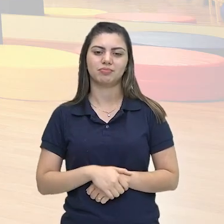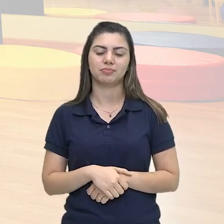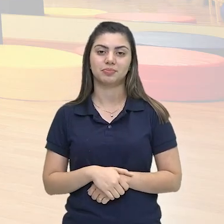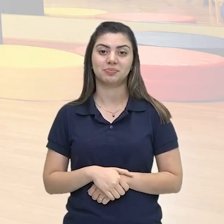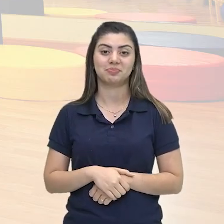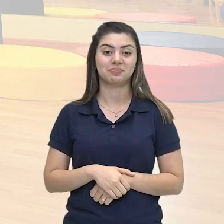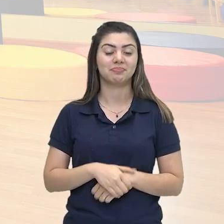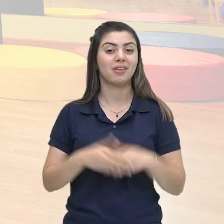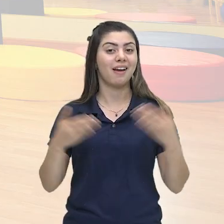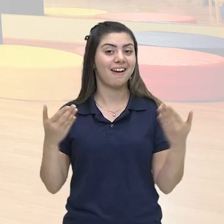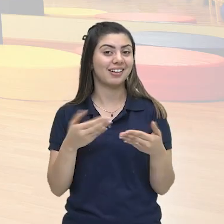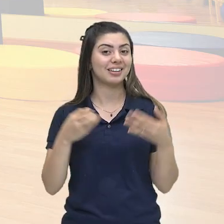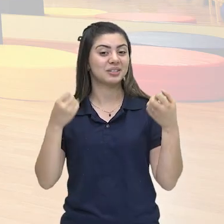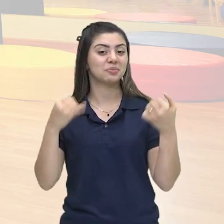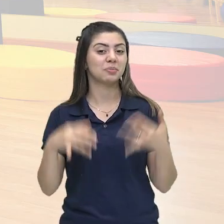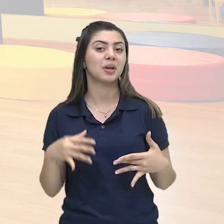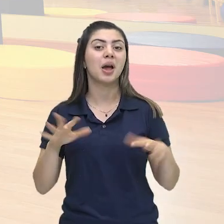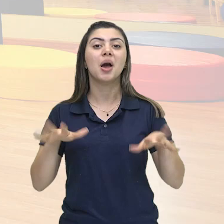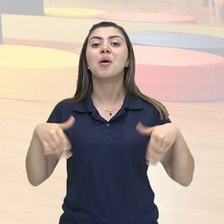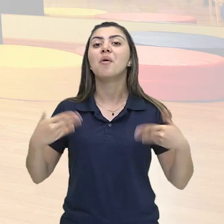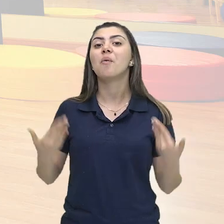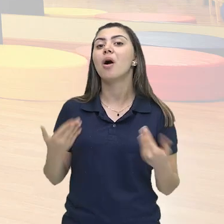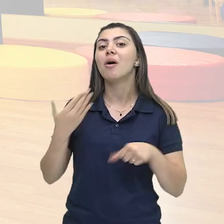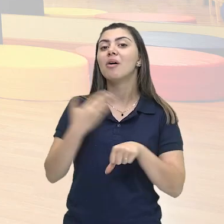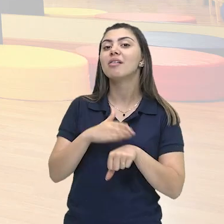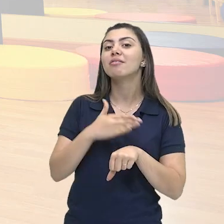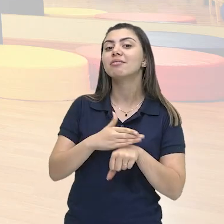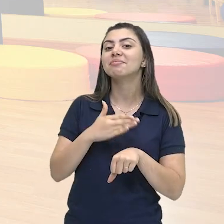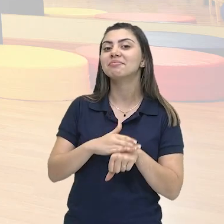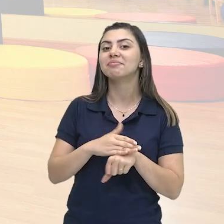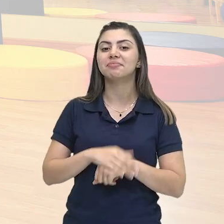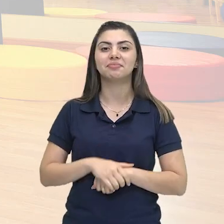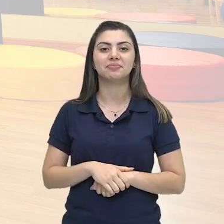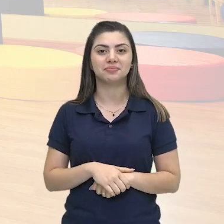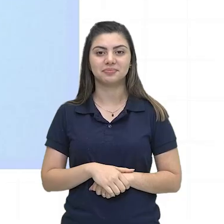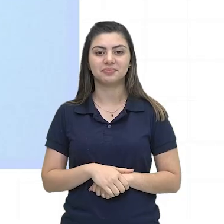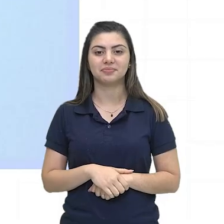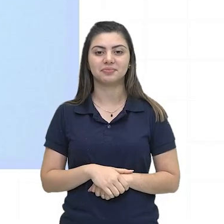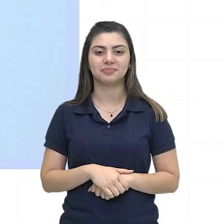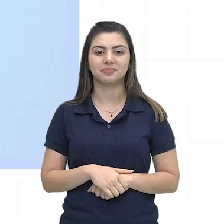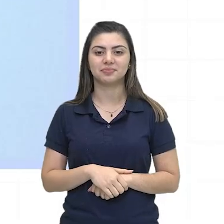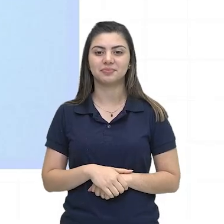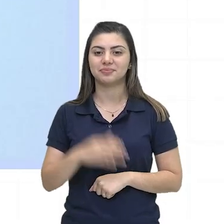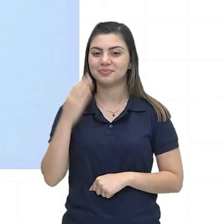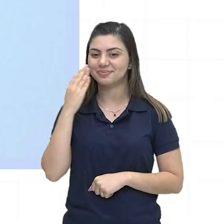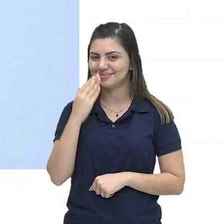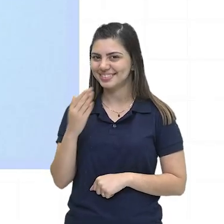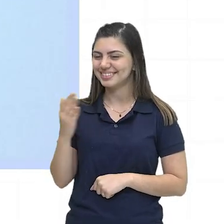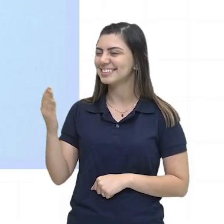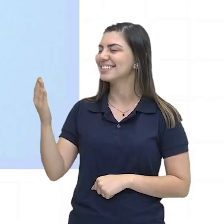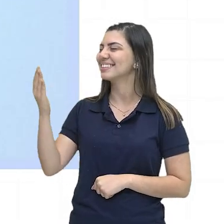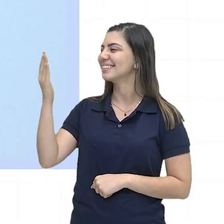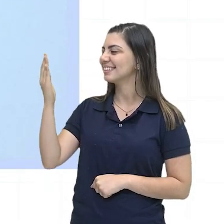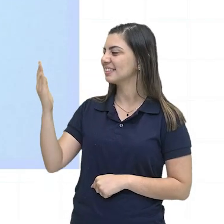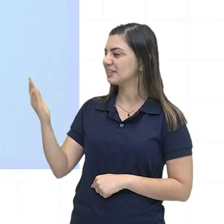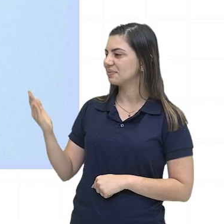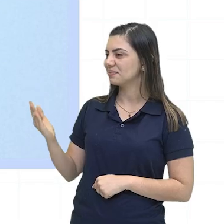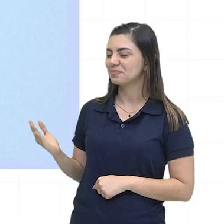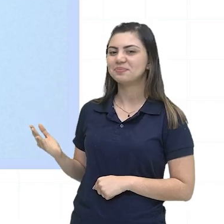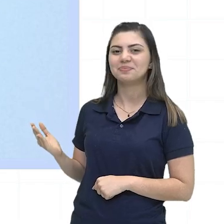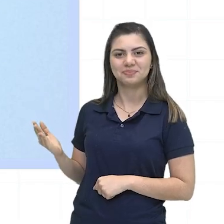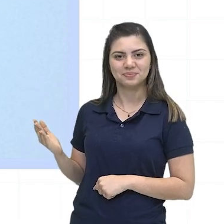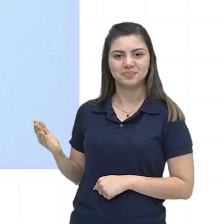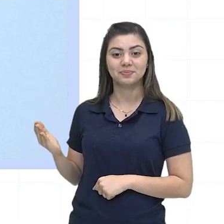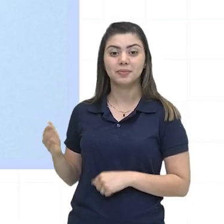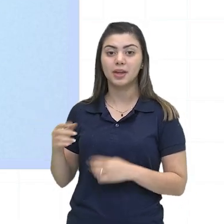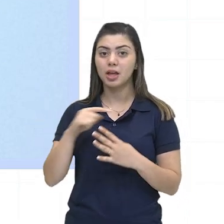Vamos descobrir, então, que atividades são essas? Observem aí. Olha só, muito bem, nós temos